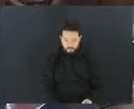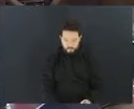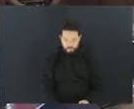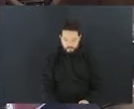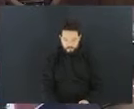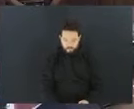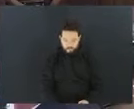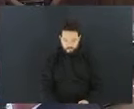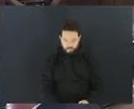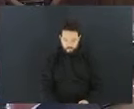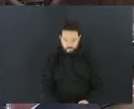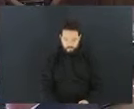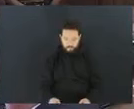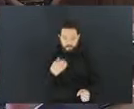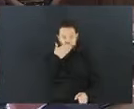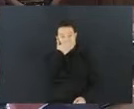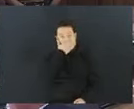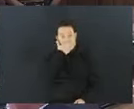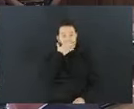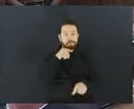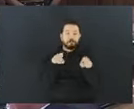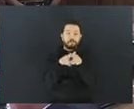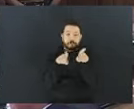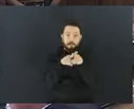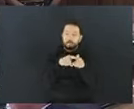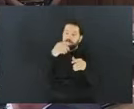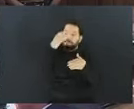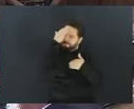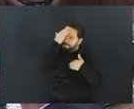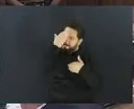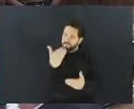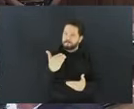Especiais. Ainda agradecemos a presença